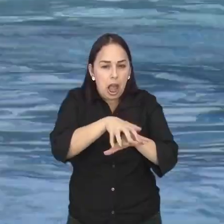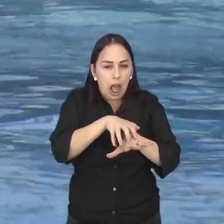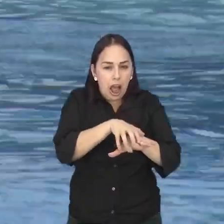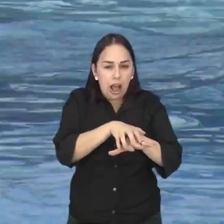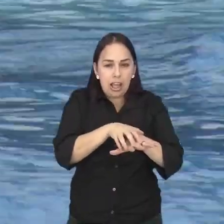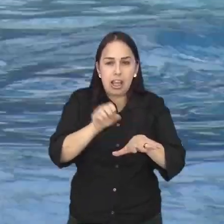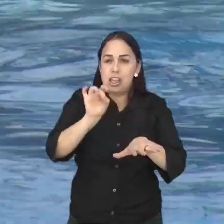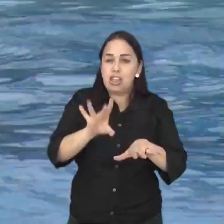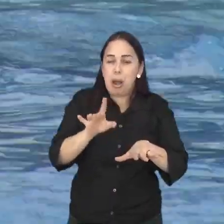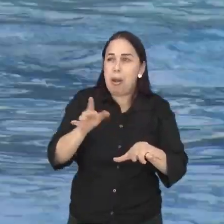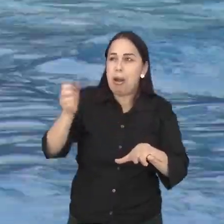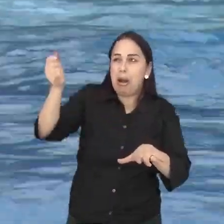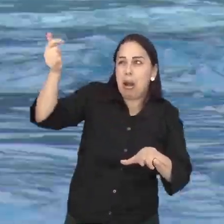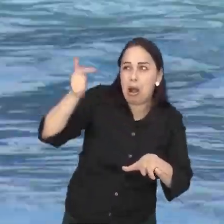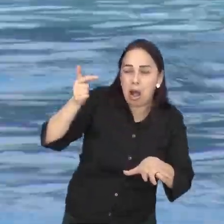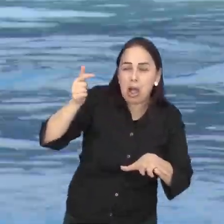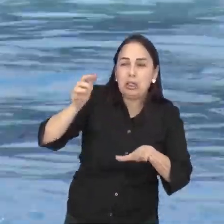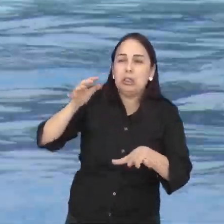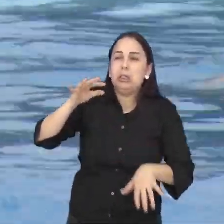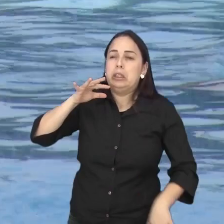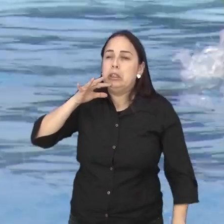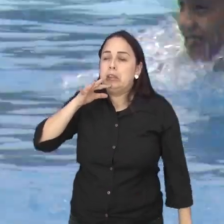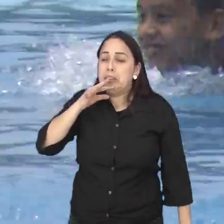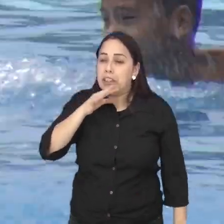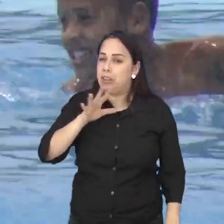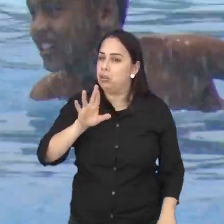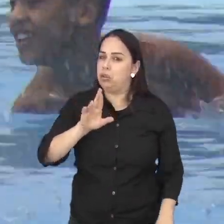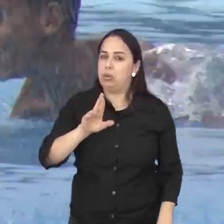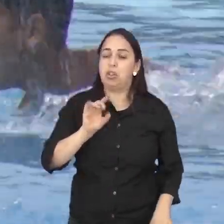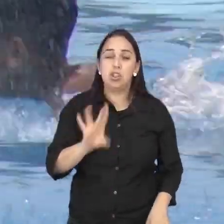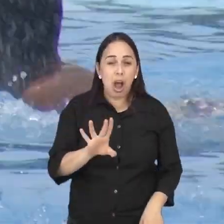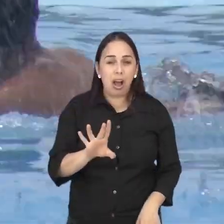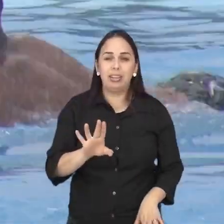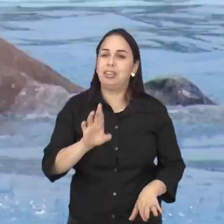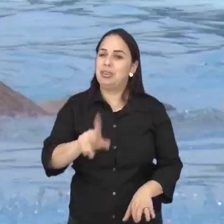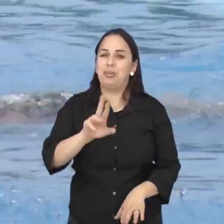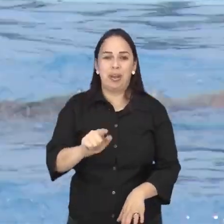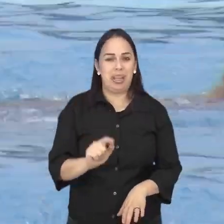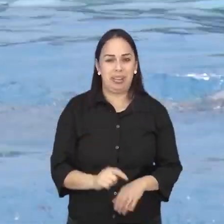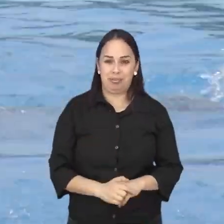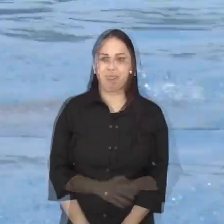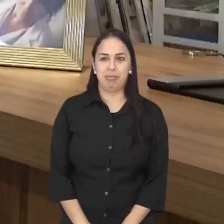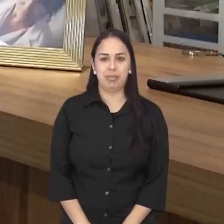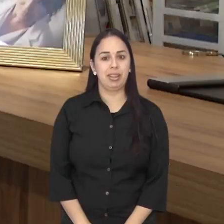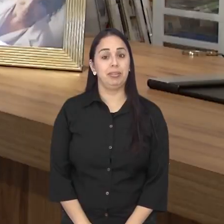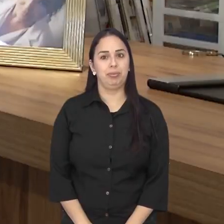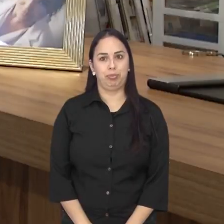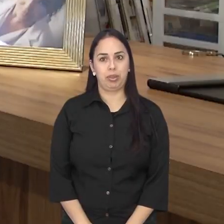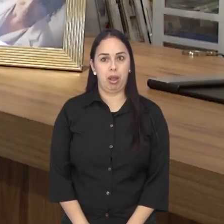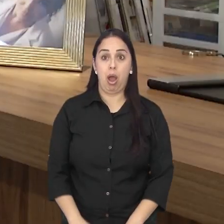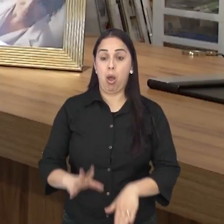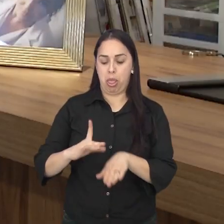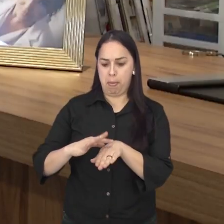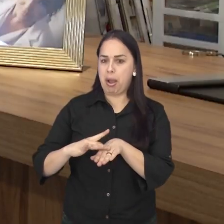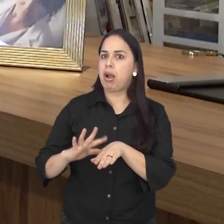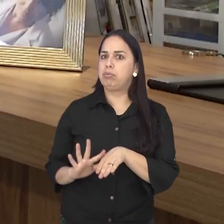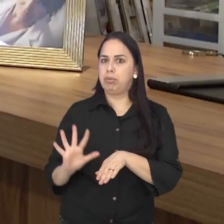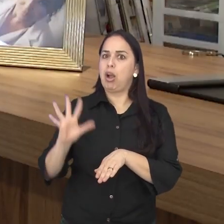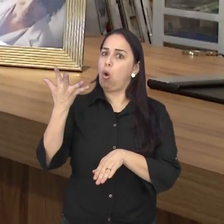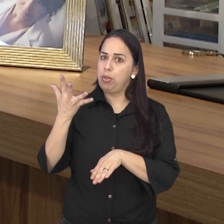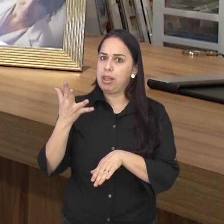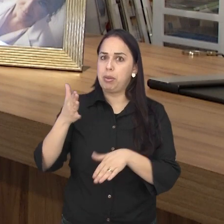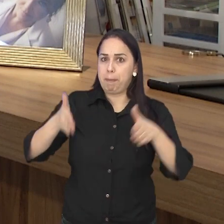insolação não são os únicos problemas de pele mais comuns durante o período mais quente do ano. Doenças também muito comuns no